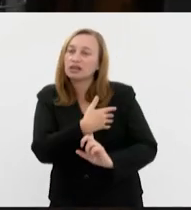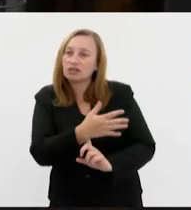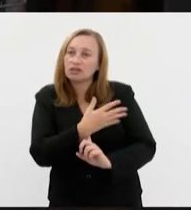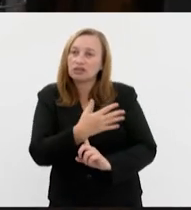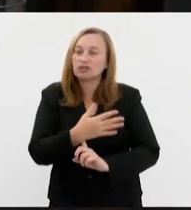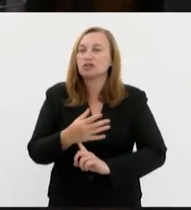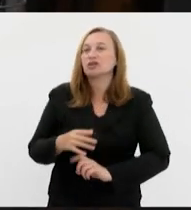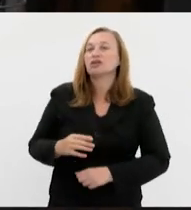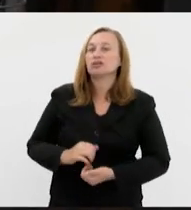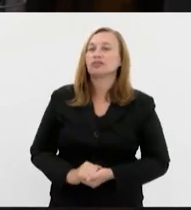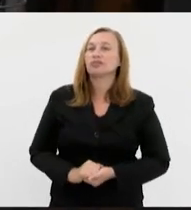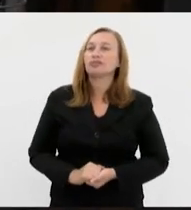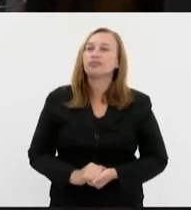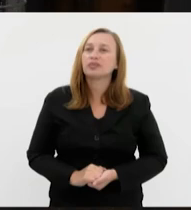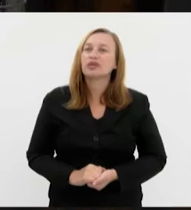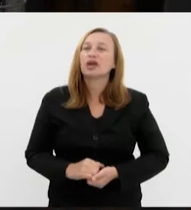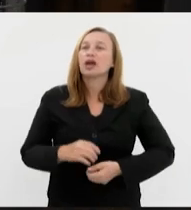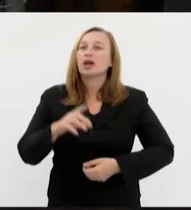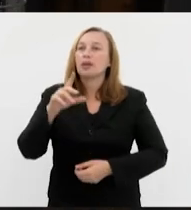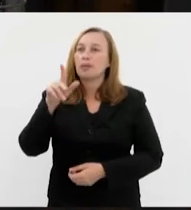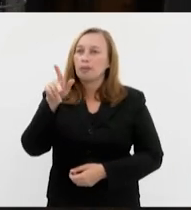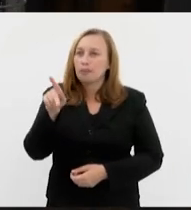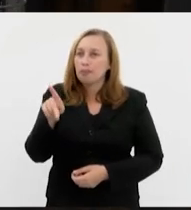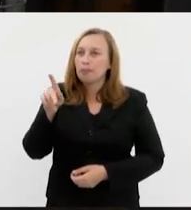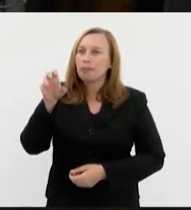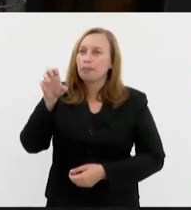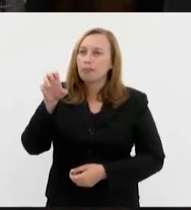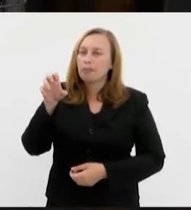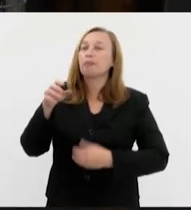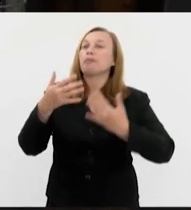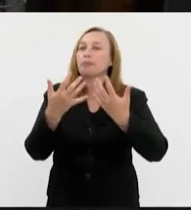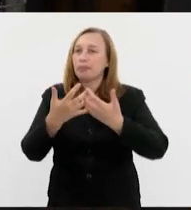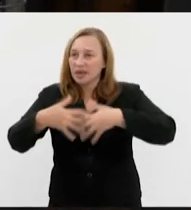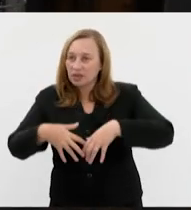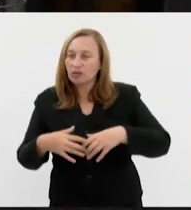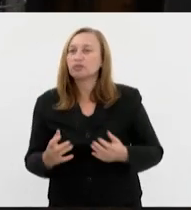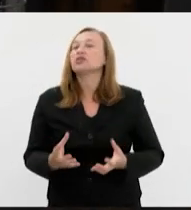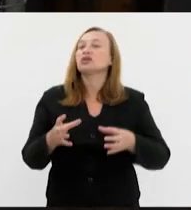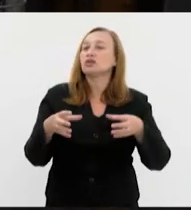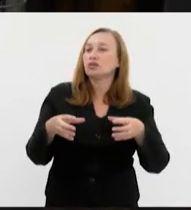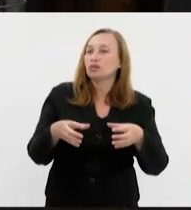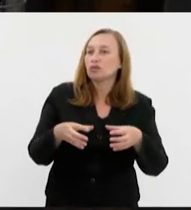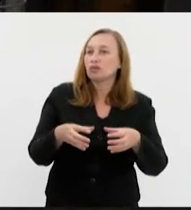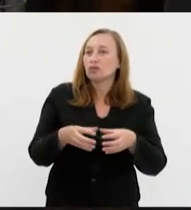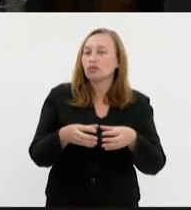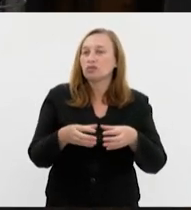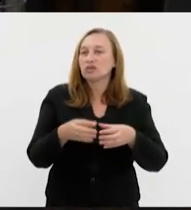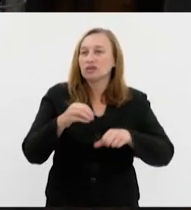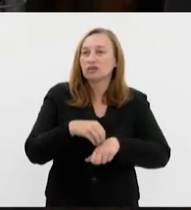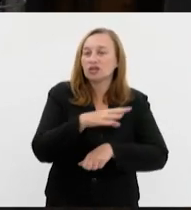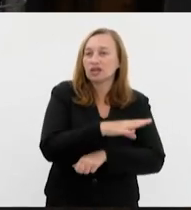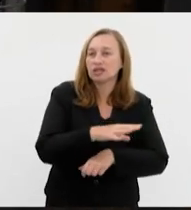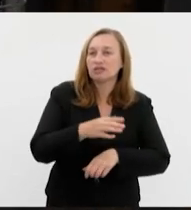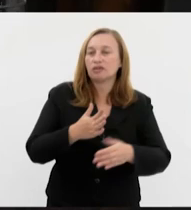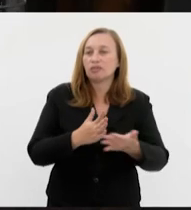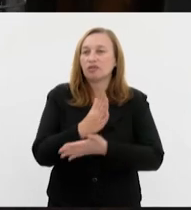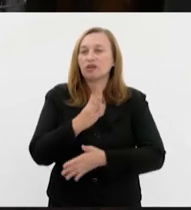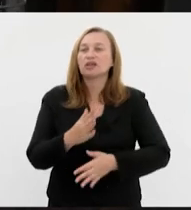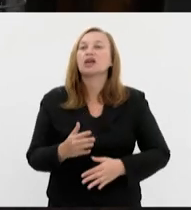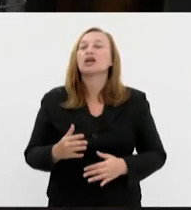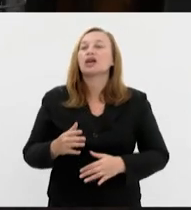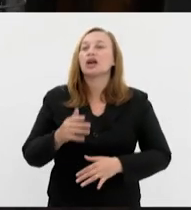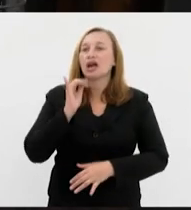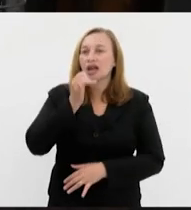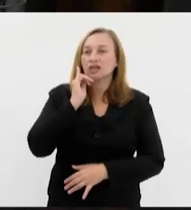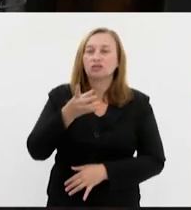de Pedro do Rio, no município de Petrópolis. Parecer da comissão de indicação legislativa favorável. Relator,